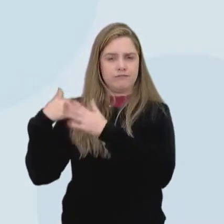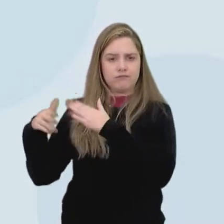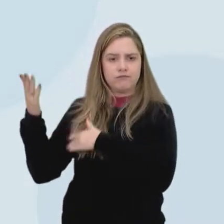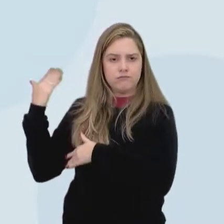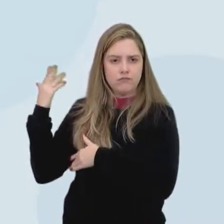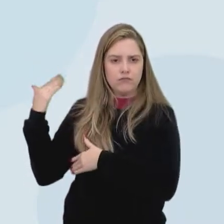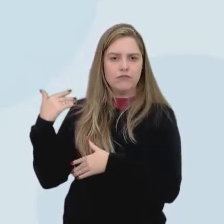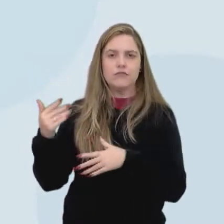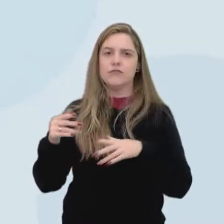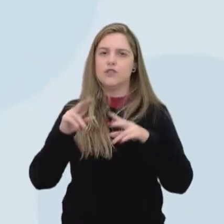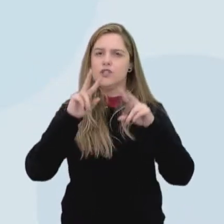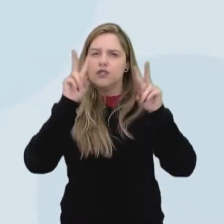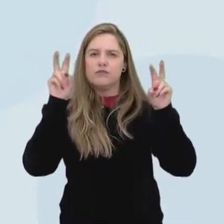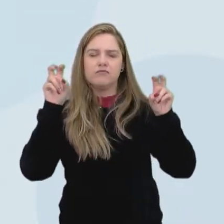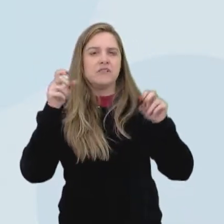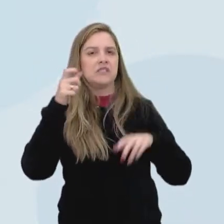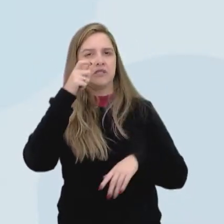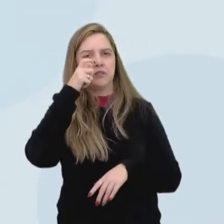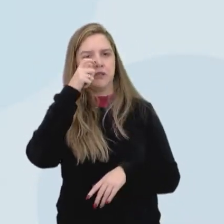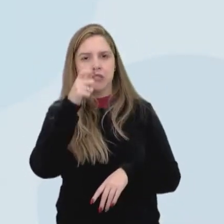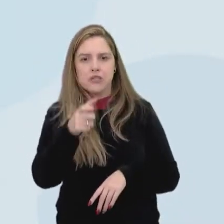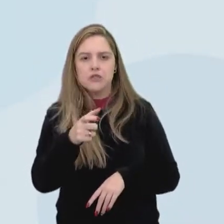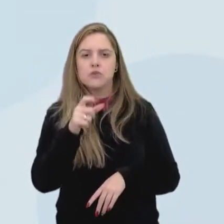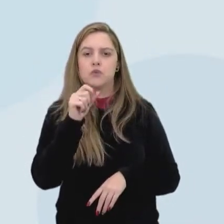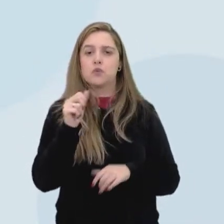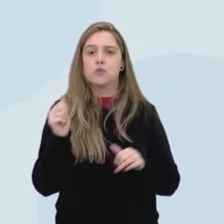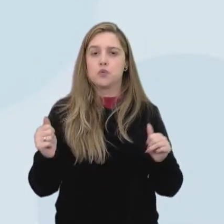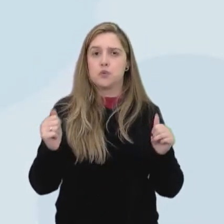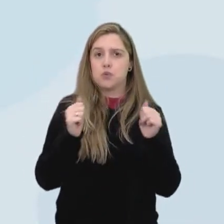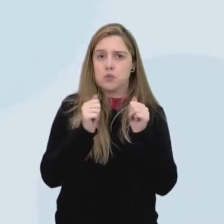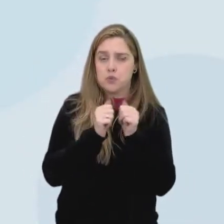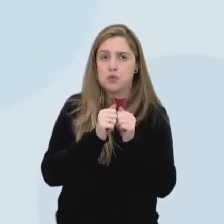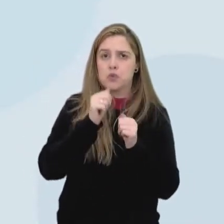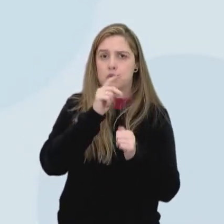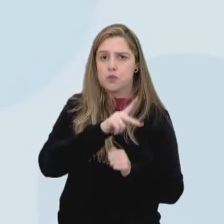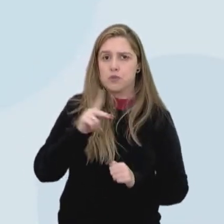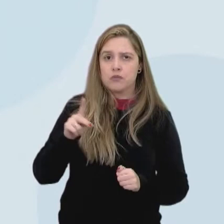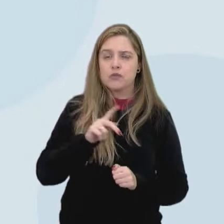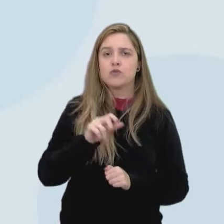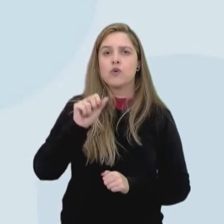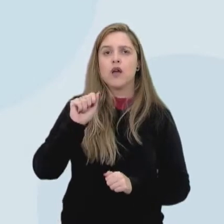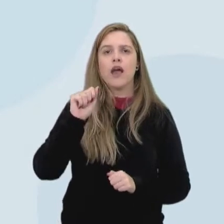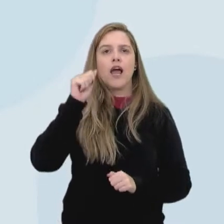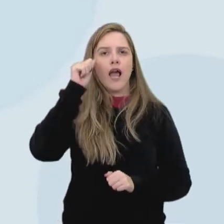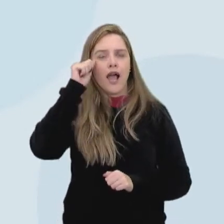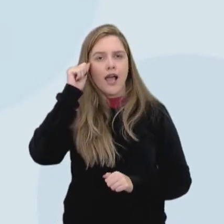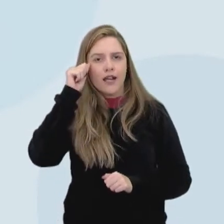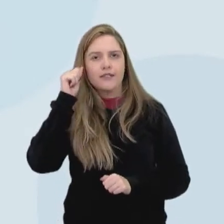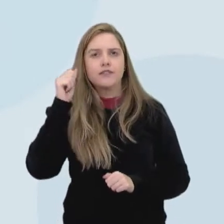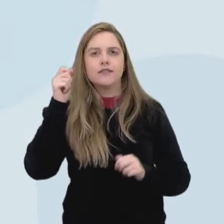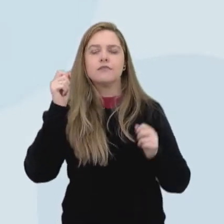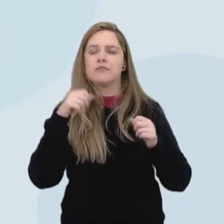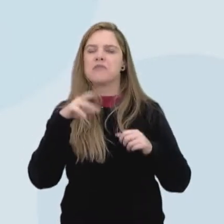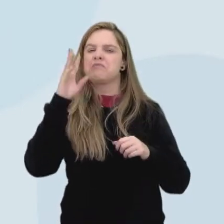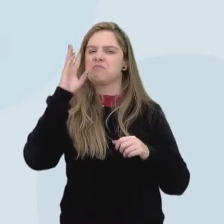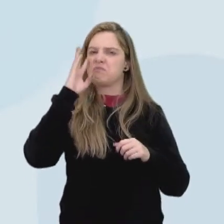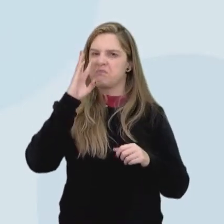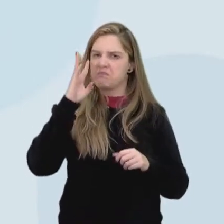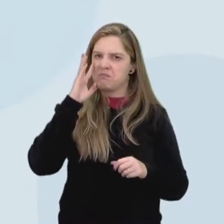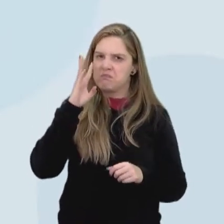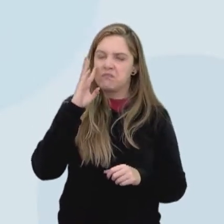aula super interessante, né? Estava junto com o professor Anderson, então foi uma aula super bacana,